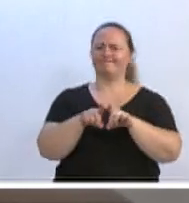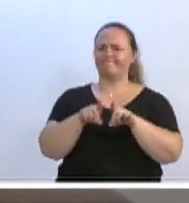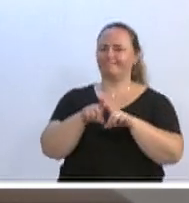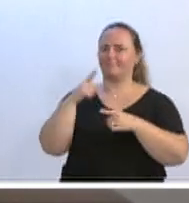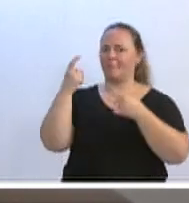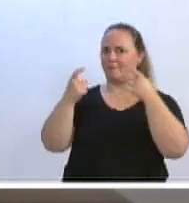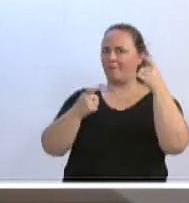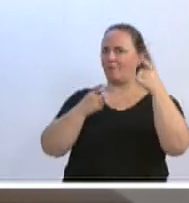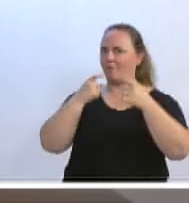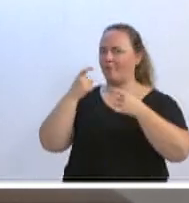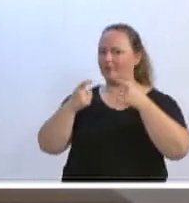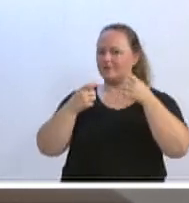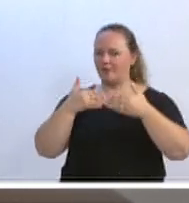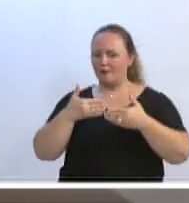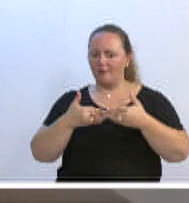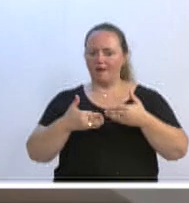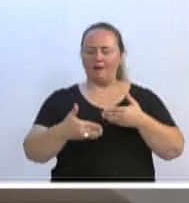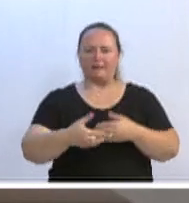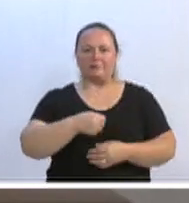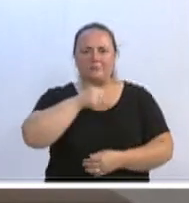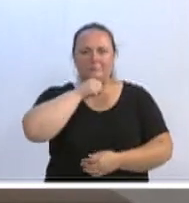estamos ficando velhos.